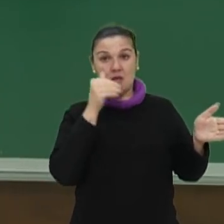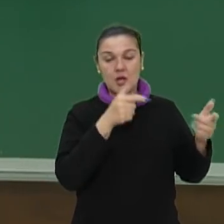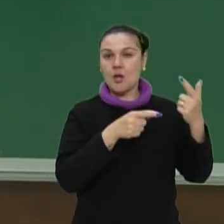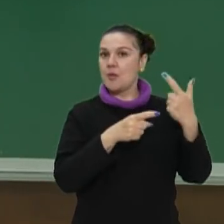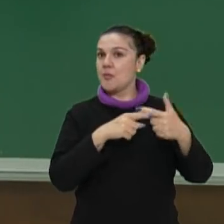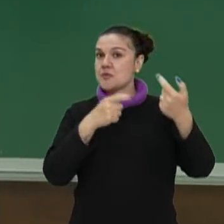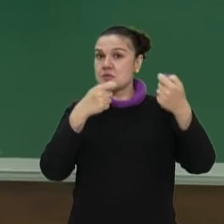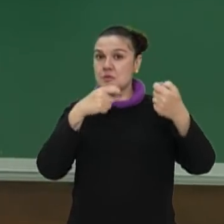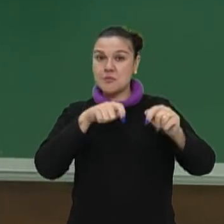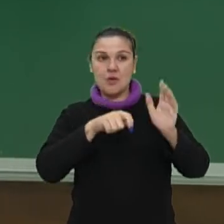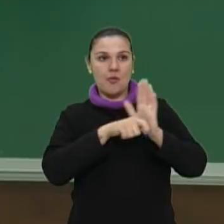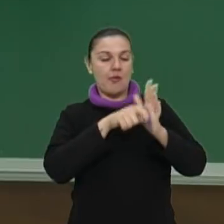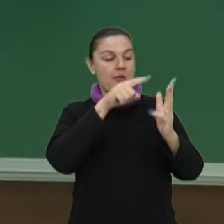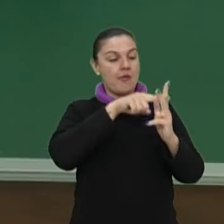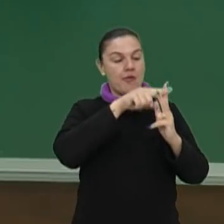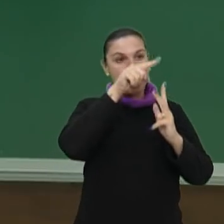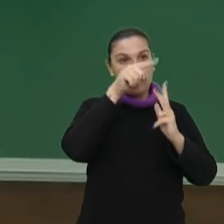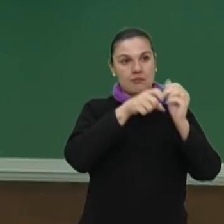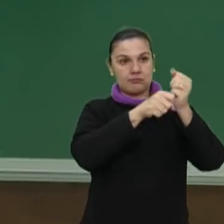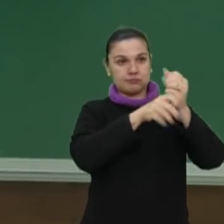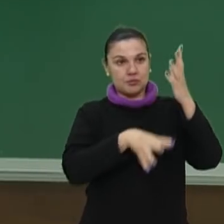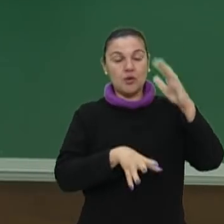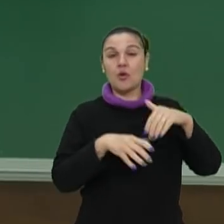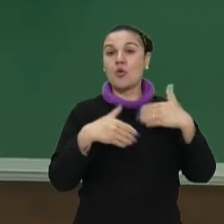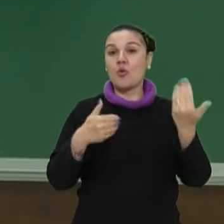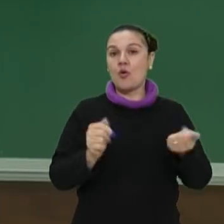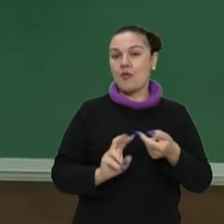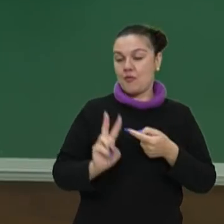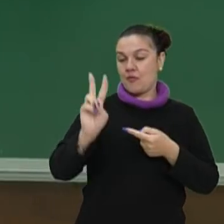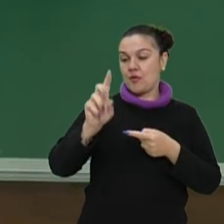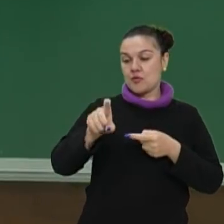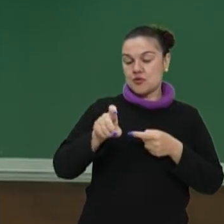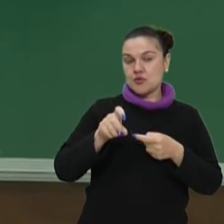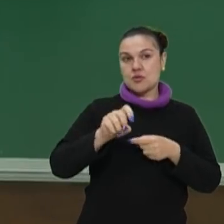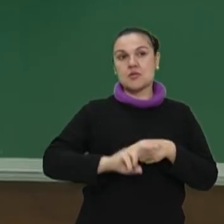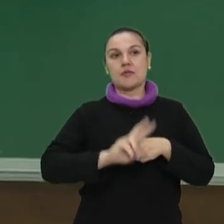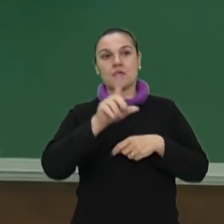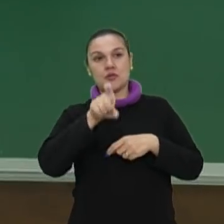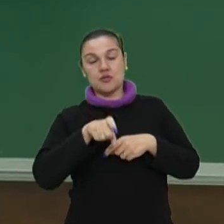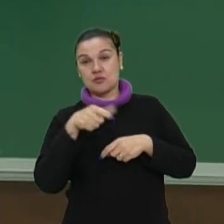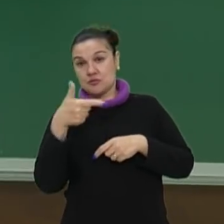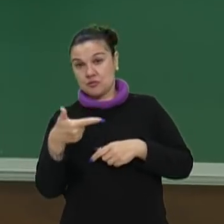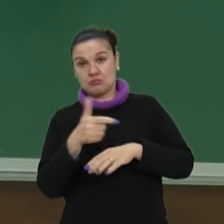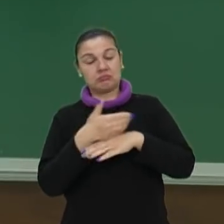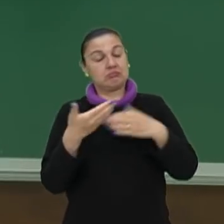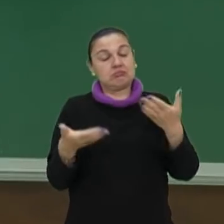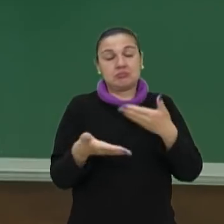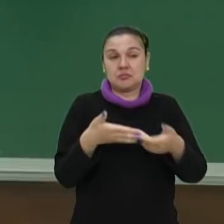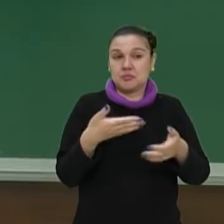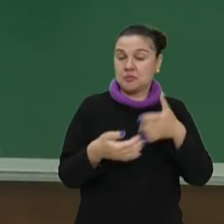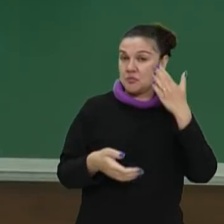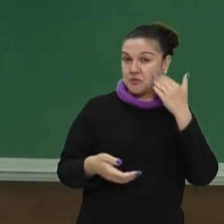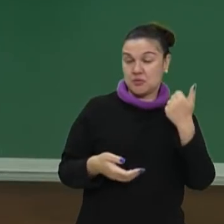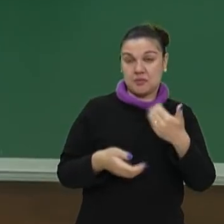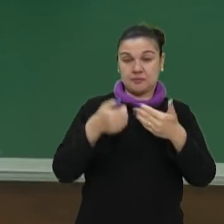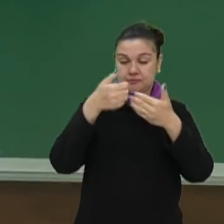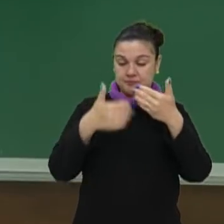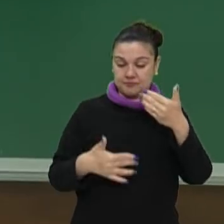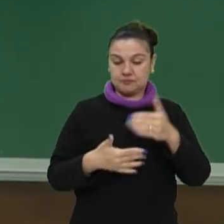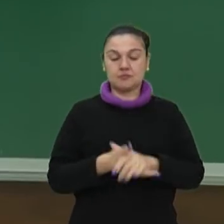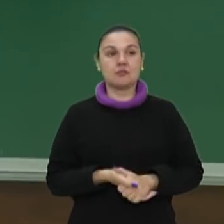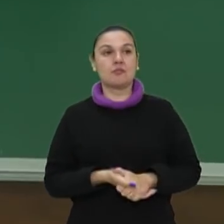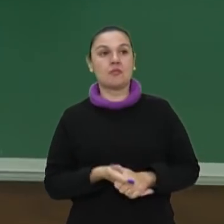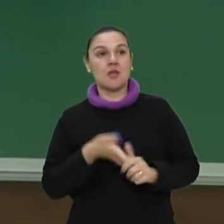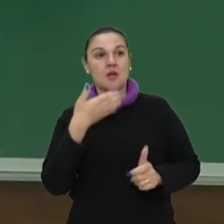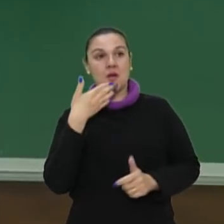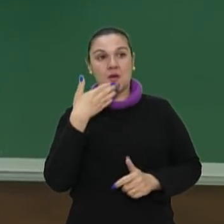precisa saber quais são as raízes. Qual deve ser o valor de x1, qual deve ser o valor de x2? Não preciso saber, né? Como o exercício